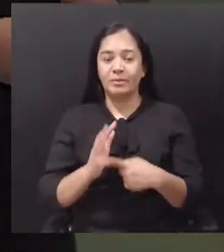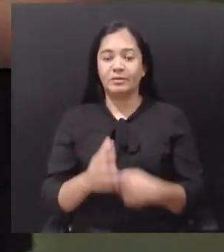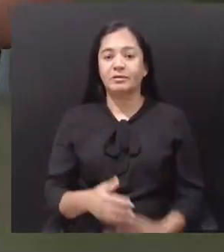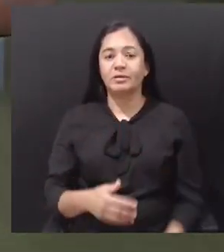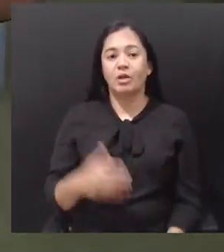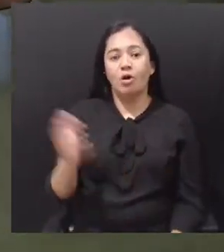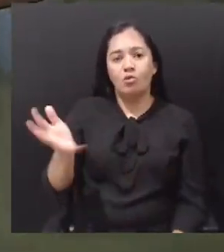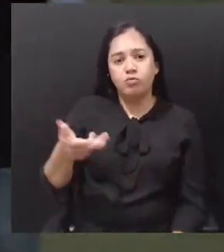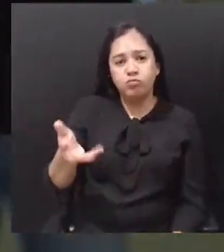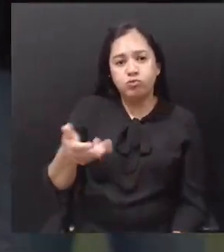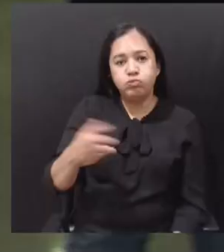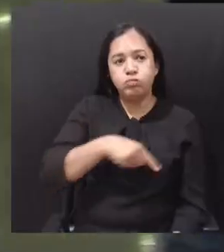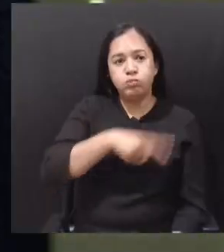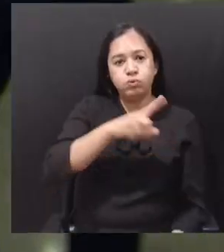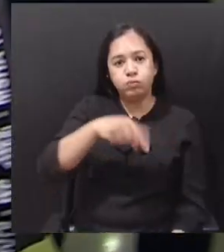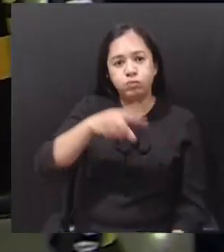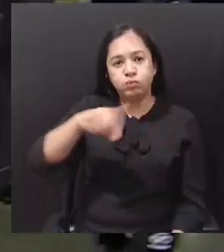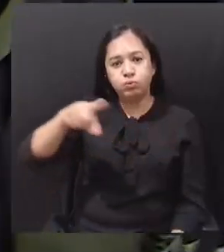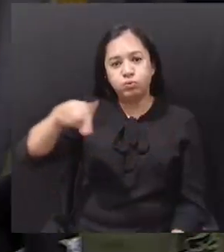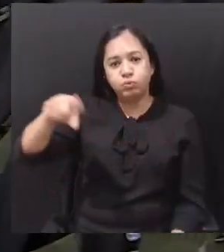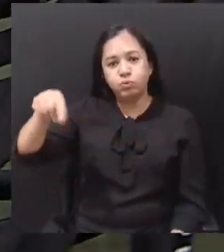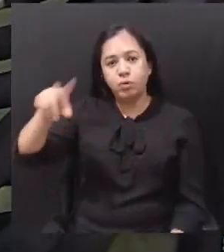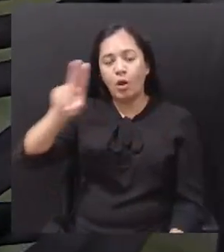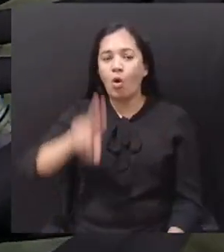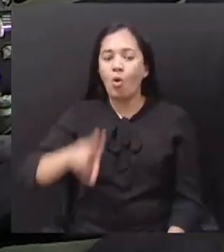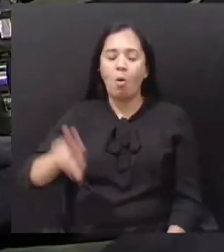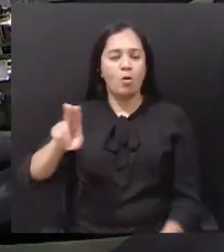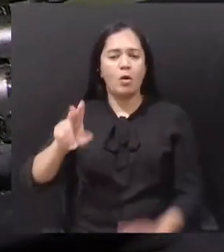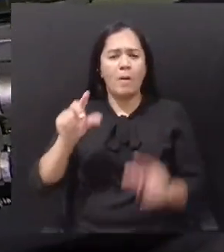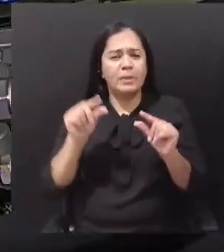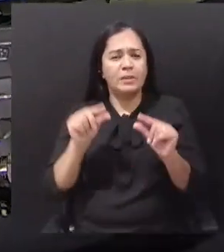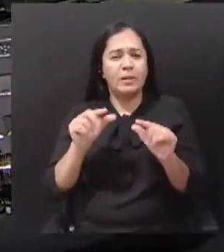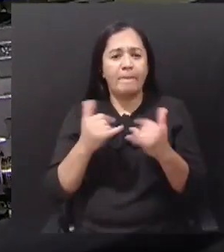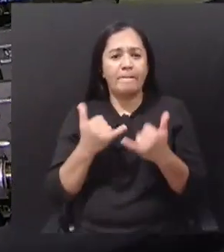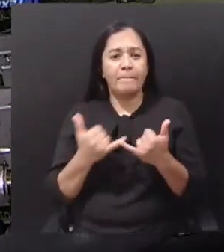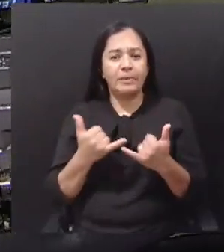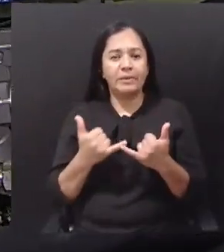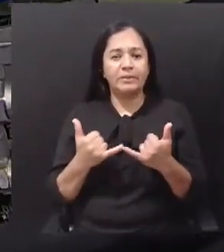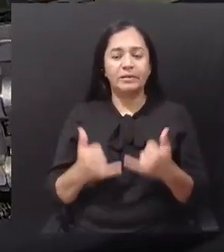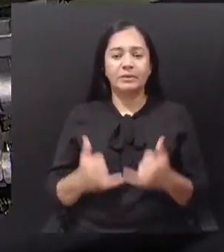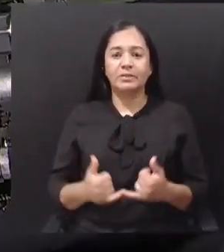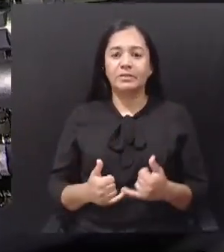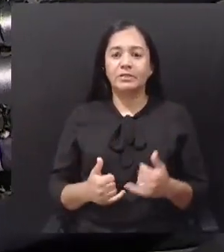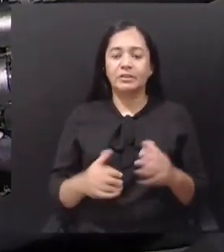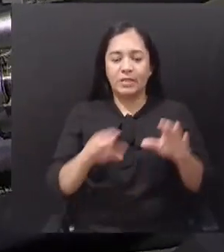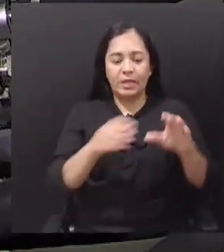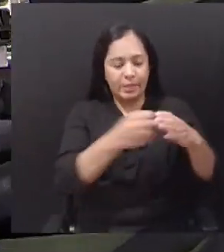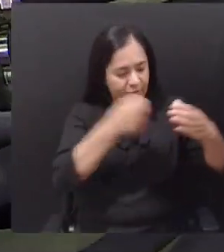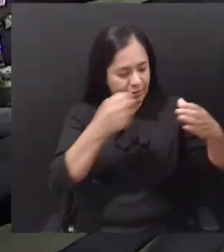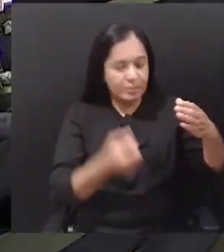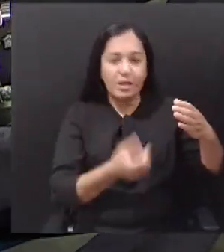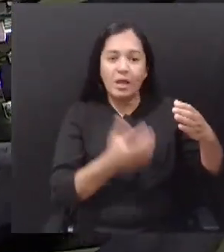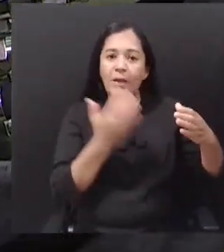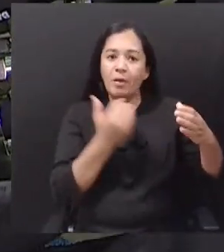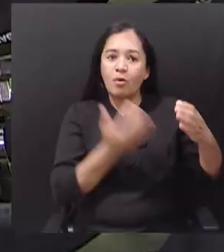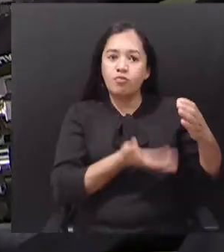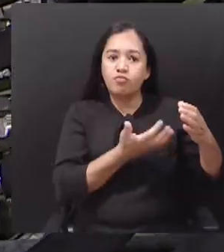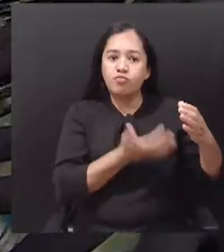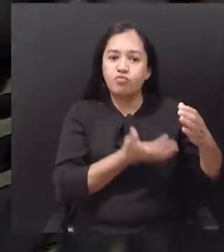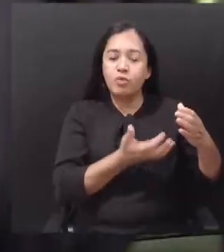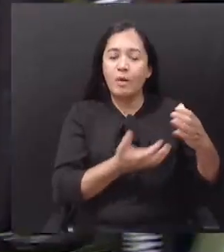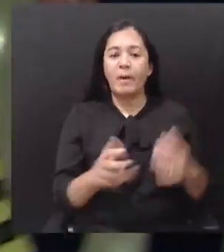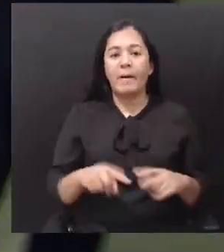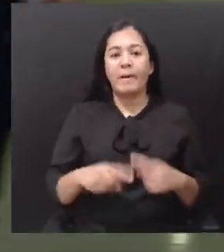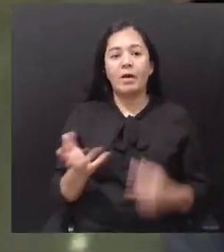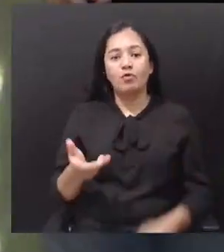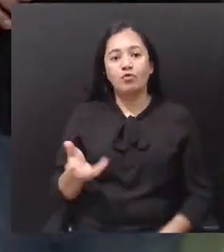usa micro-ondas, parecidas com micro-ondas que a gente usa para esquentar comida, mas para acelerar os elétrons, né? E ali do lado a gente tem